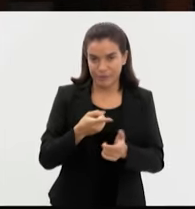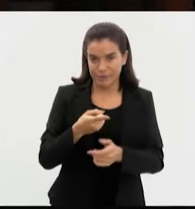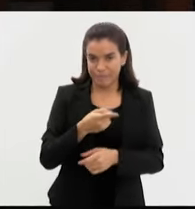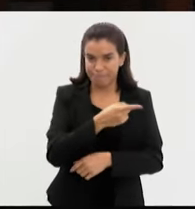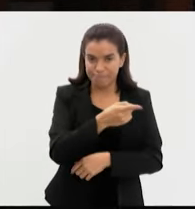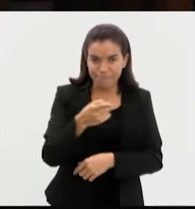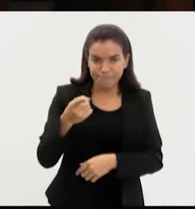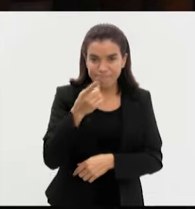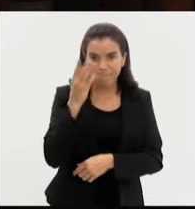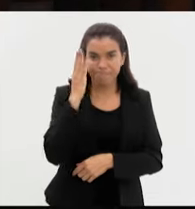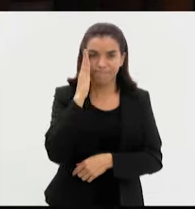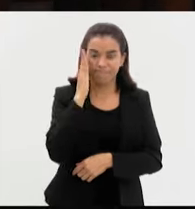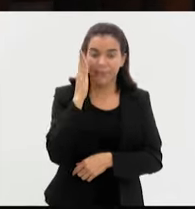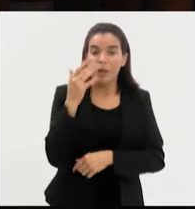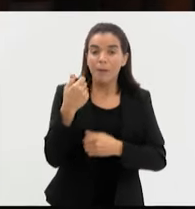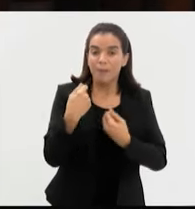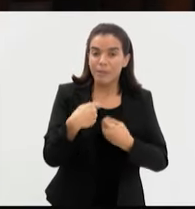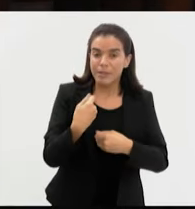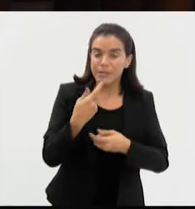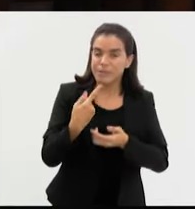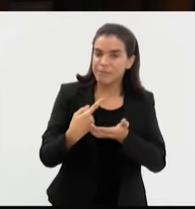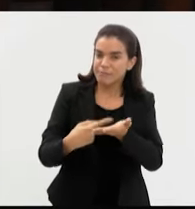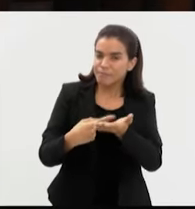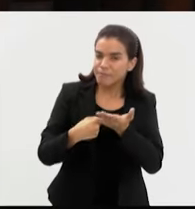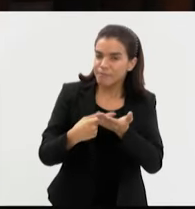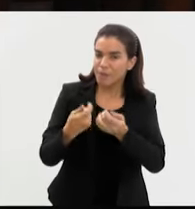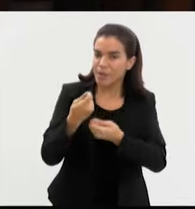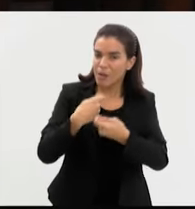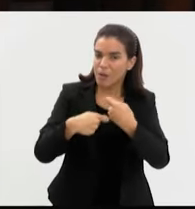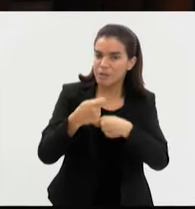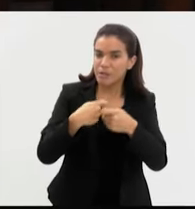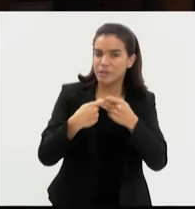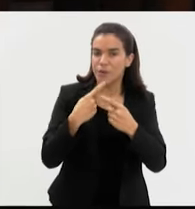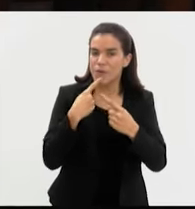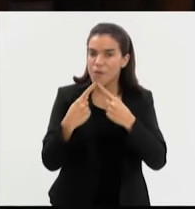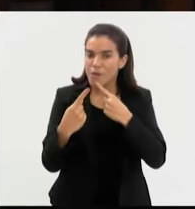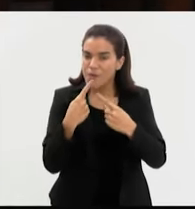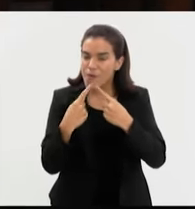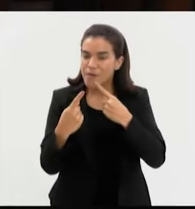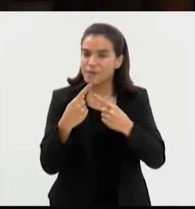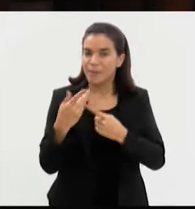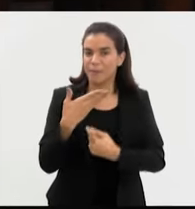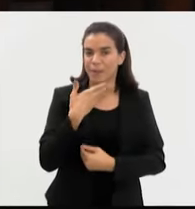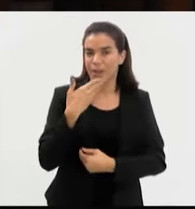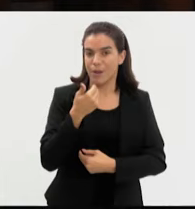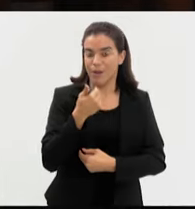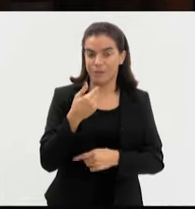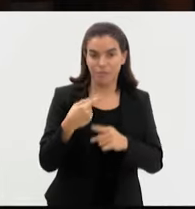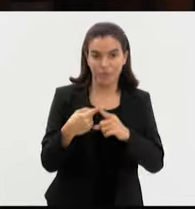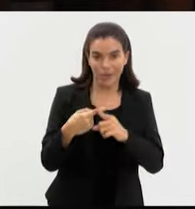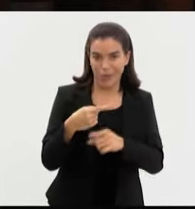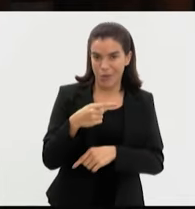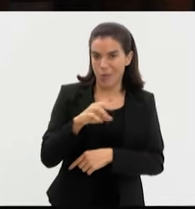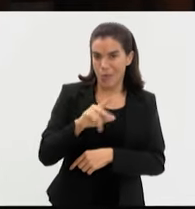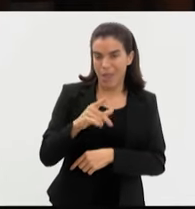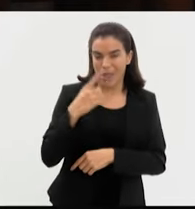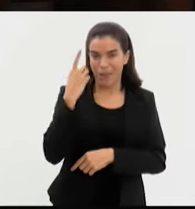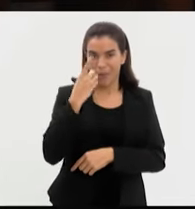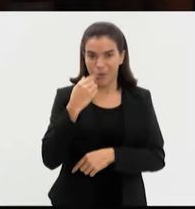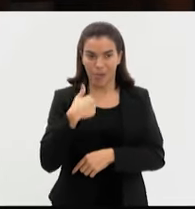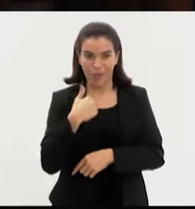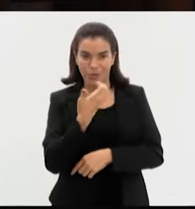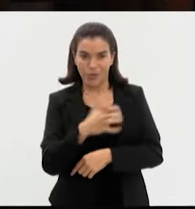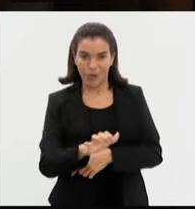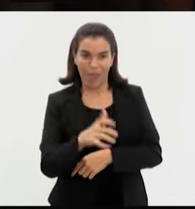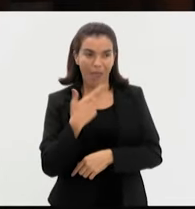falar isso que precisa ter essa negociação precisa ter essa conversa então não é que o deputad não querem cobrar não é que a gente